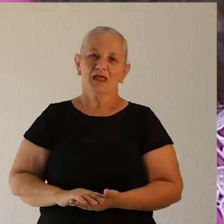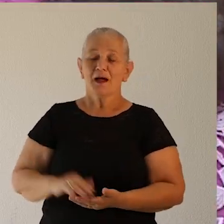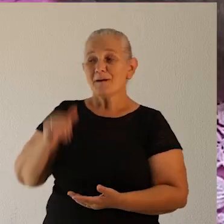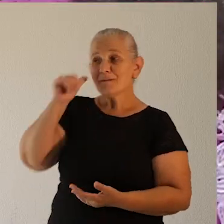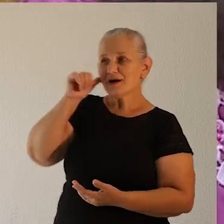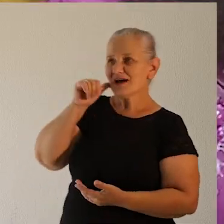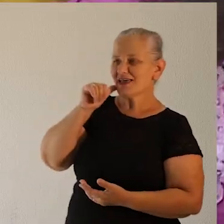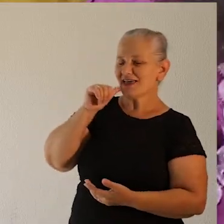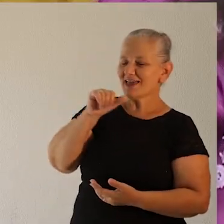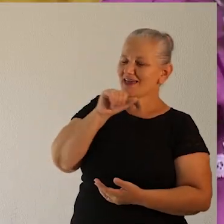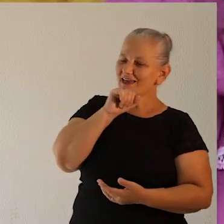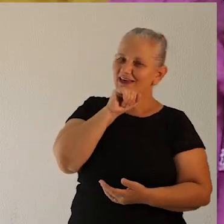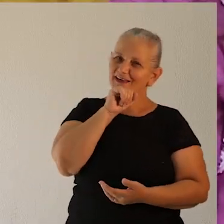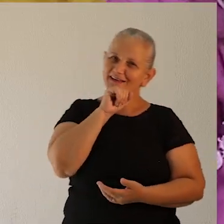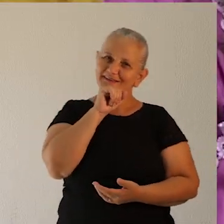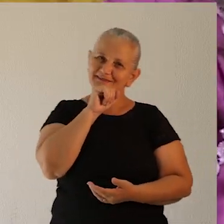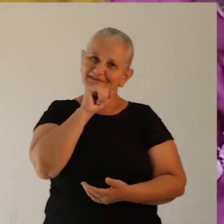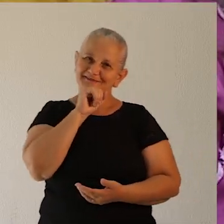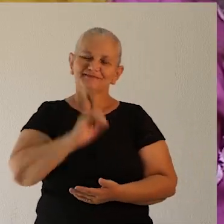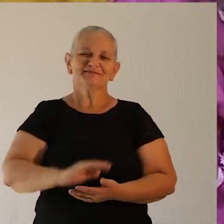Mãe,